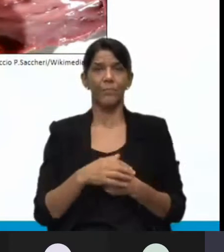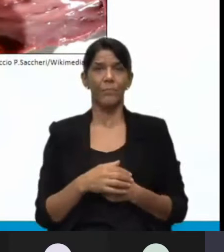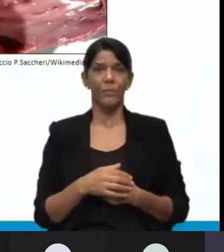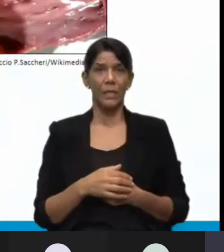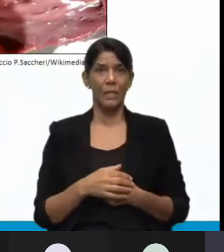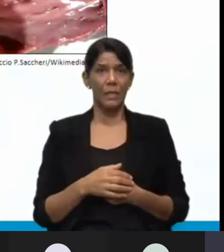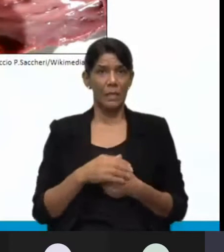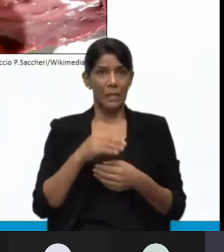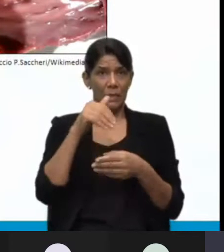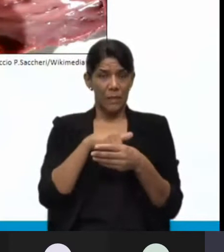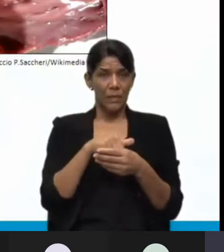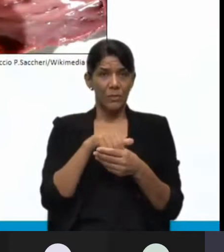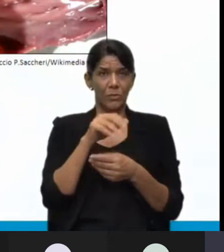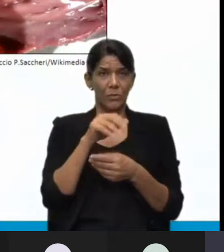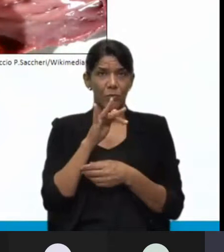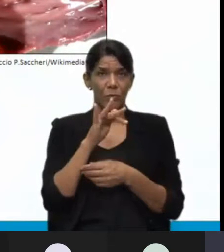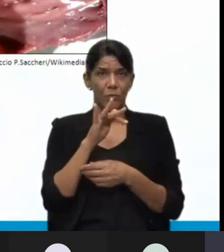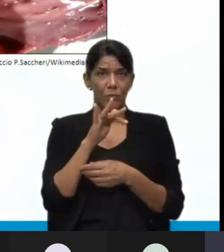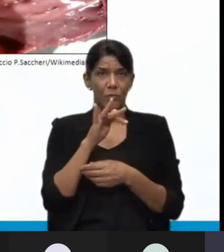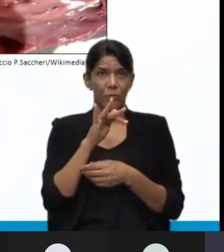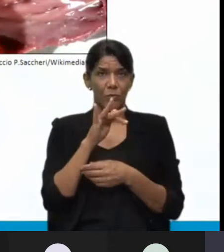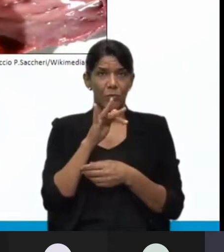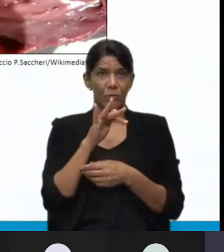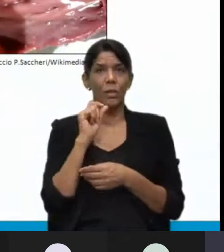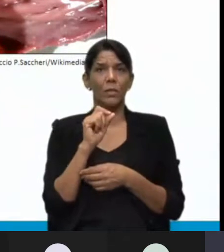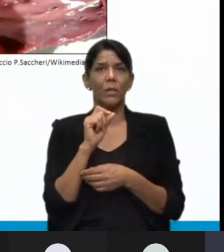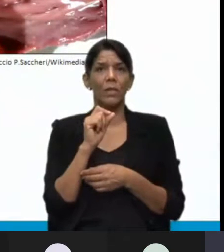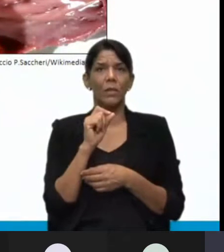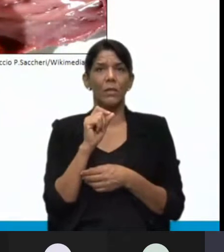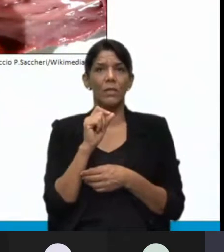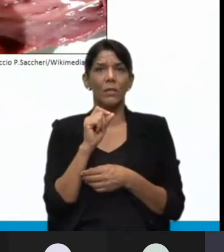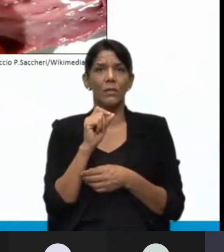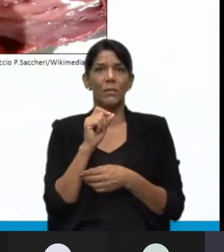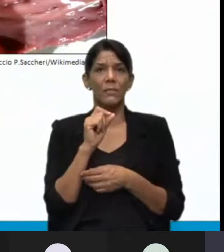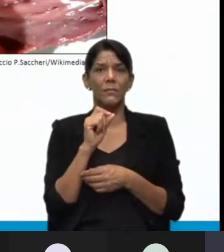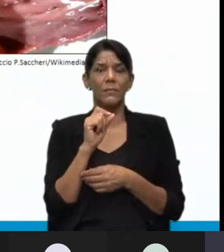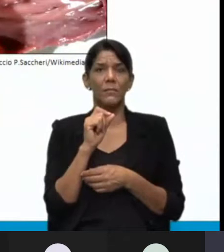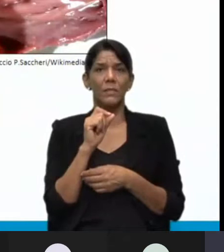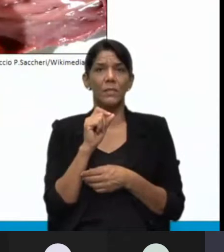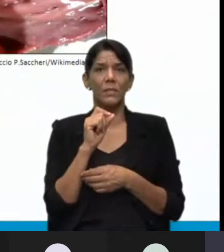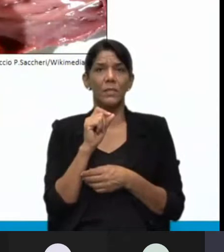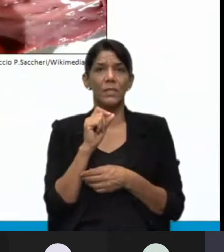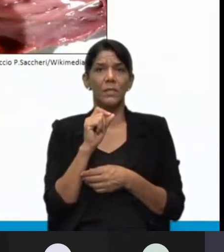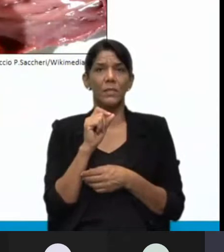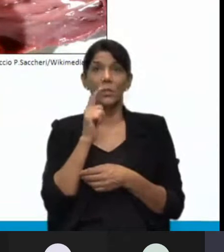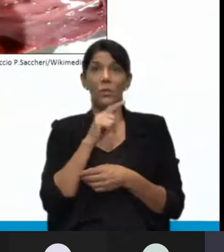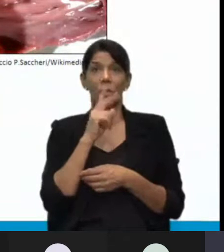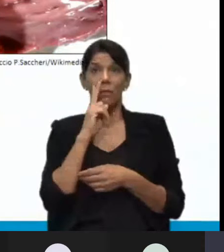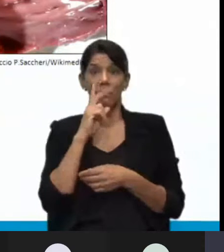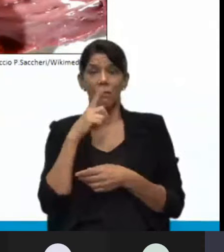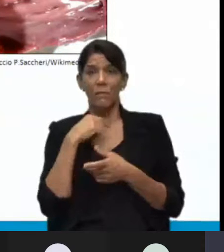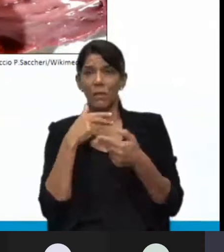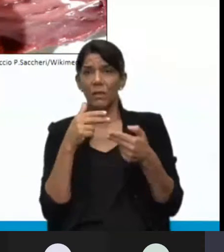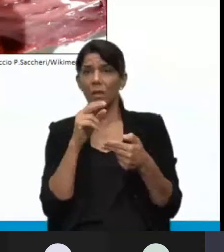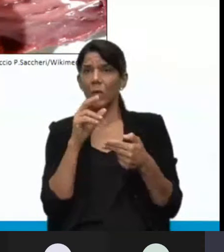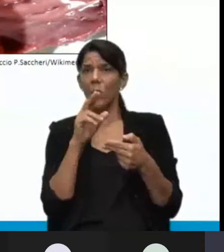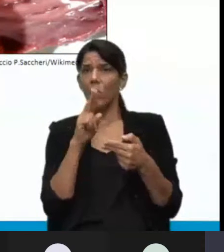parede interna do ventrículo, nós vamos ter o quê? Ó? Aqui na parede interna dos ventrículos, a gente consegue ver que tem